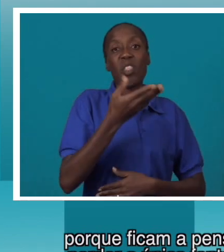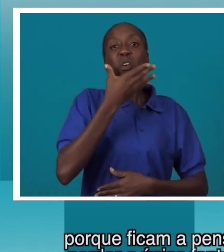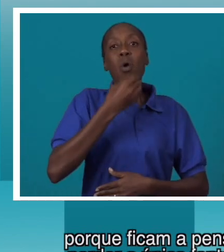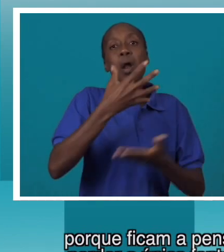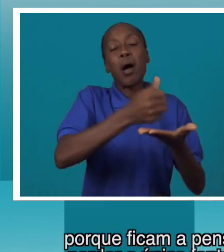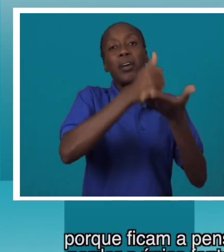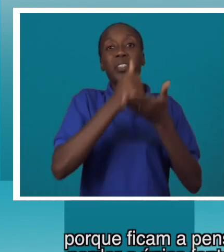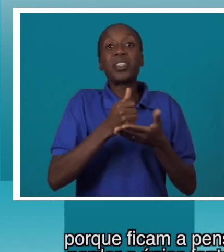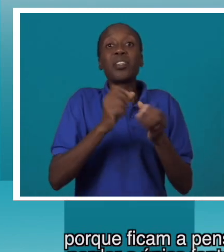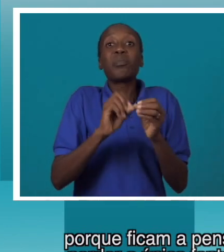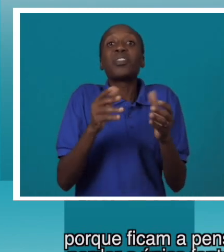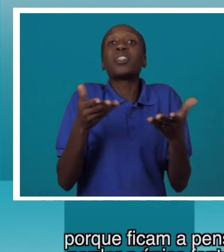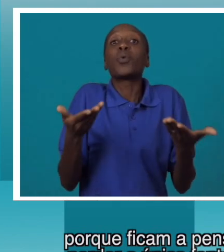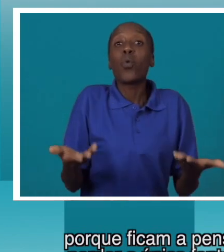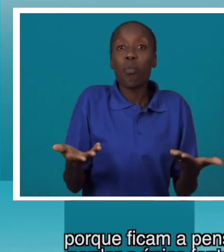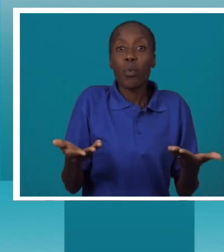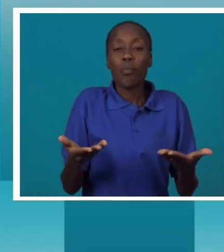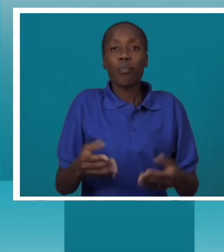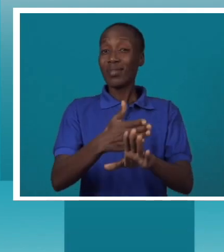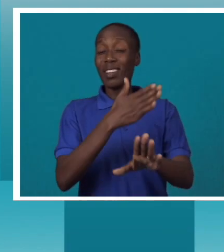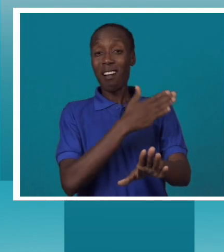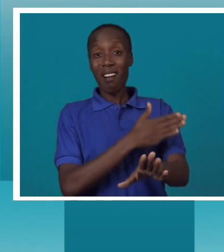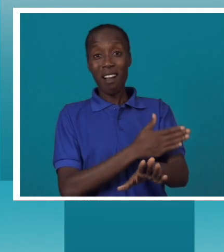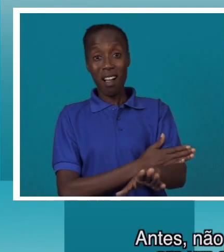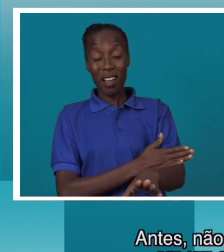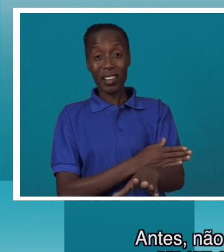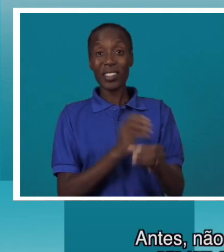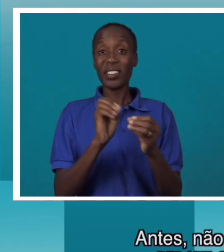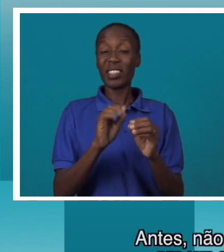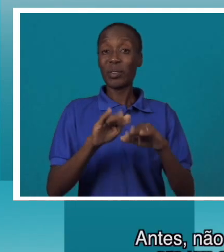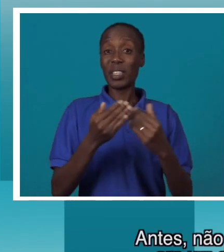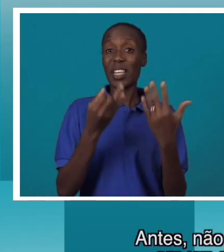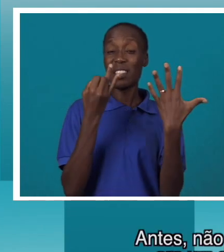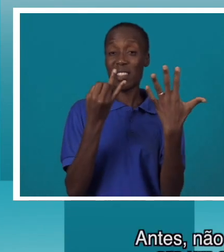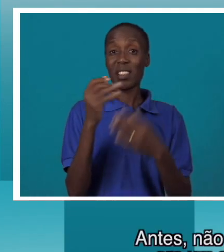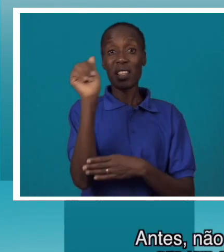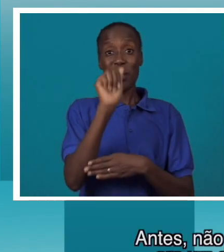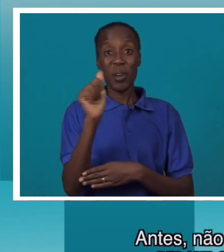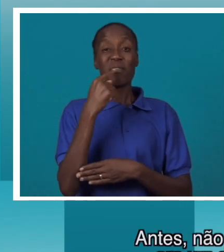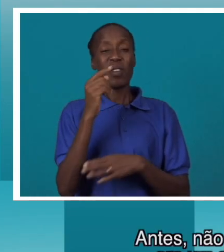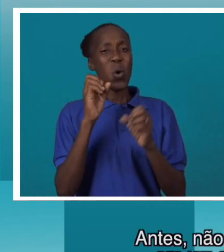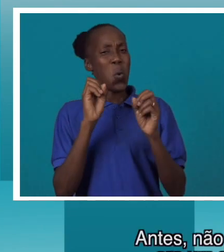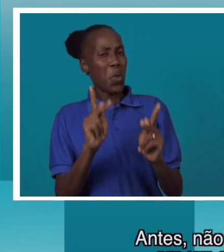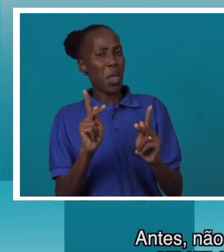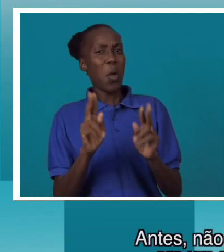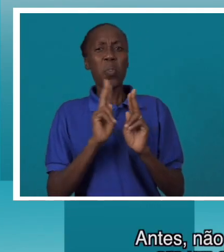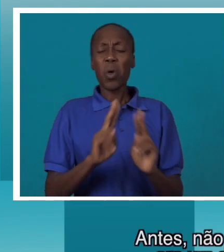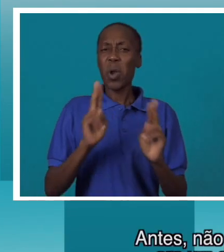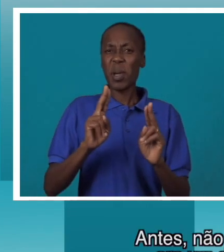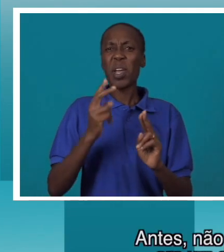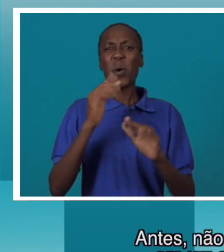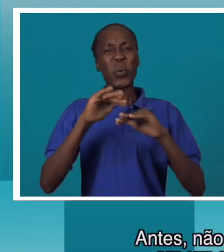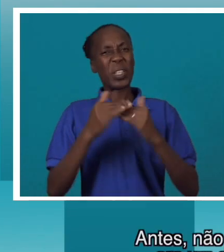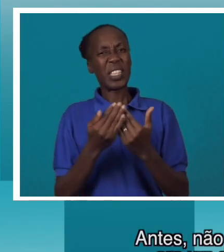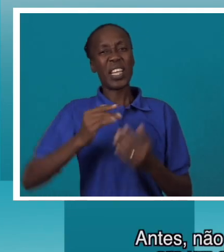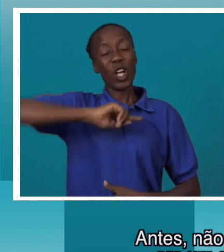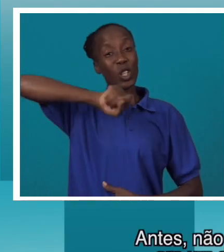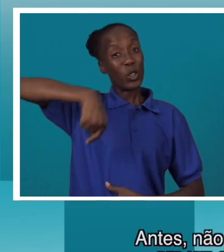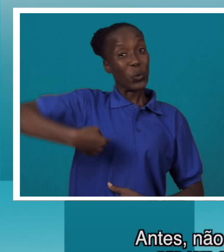subsistência como é que eu fico antes nós não comemorávamos o dia 7 de abril era ok está bem normal